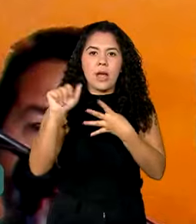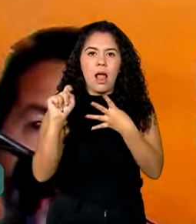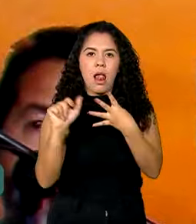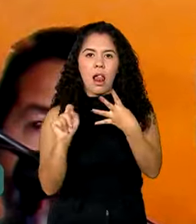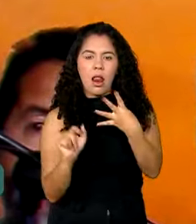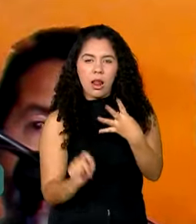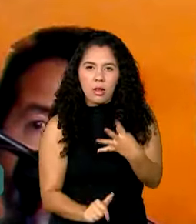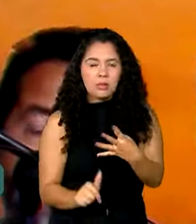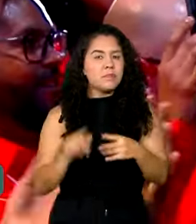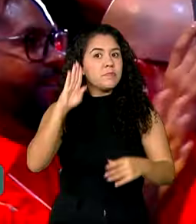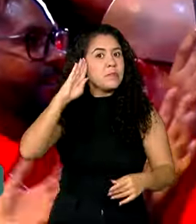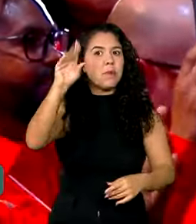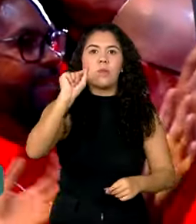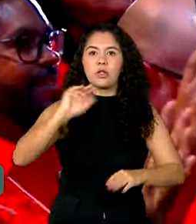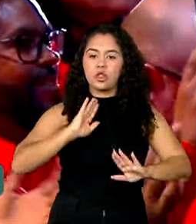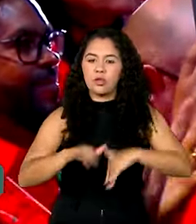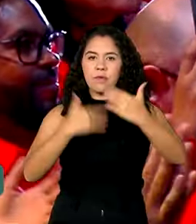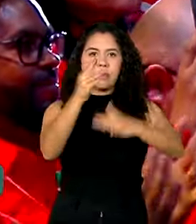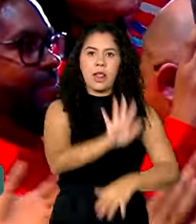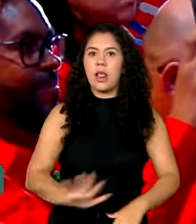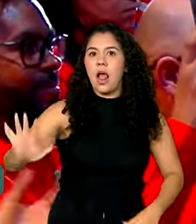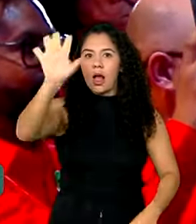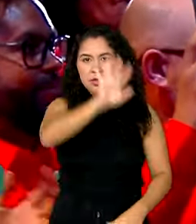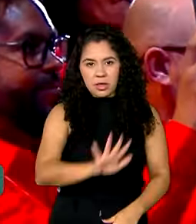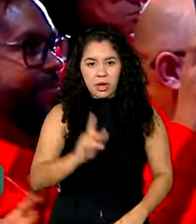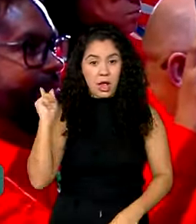do desenvolvimento nacional. Porque